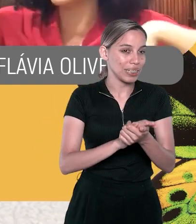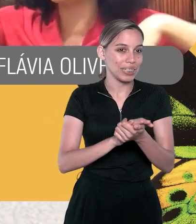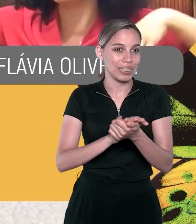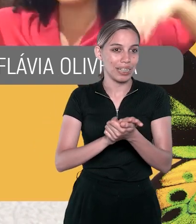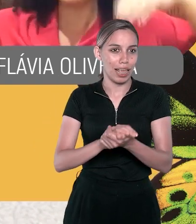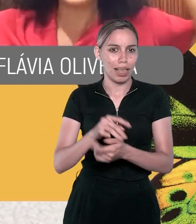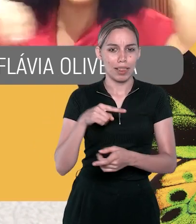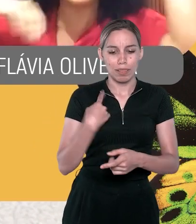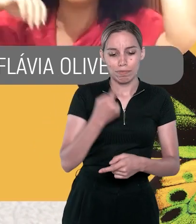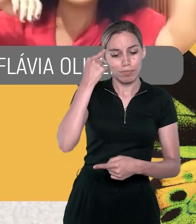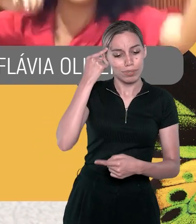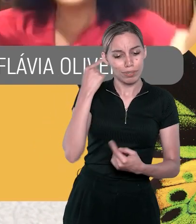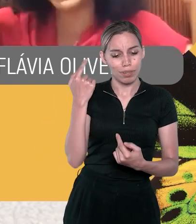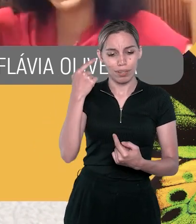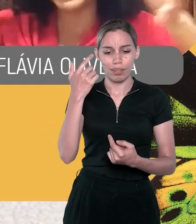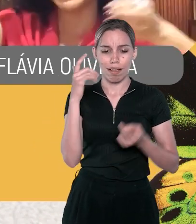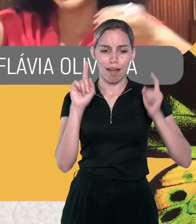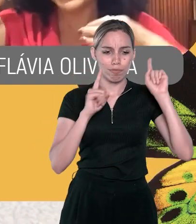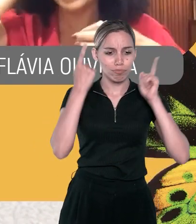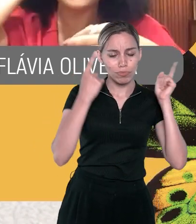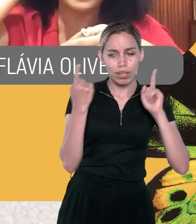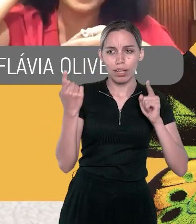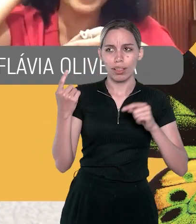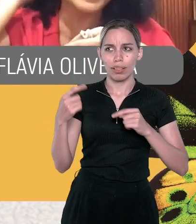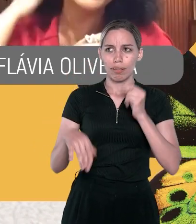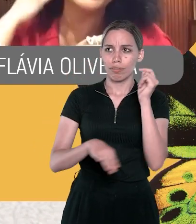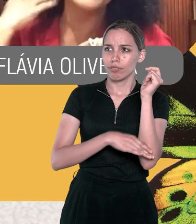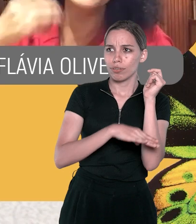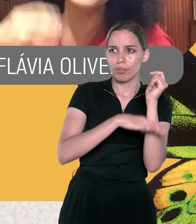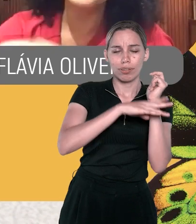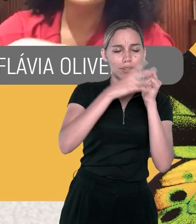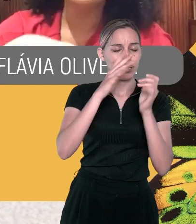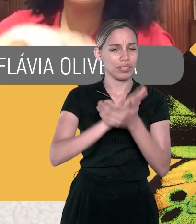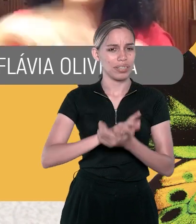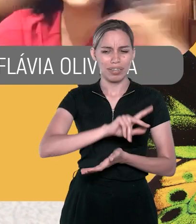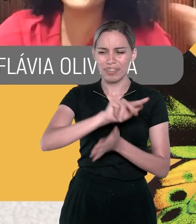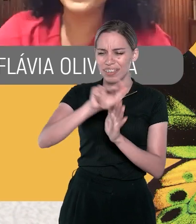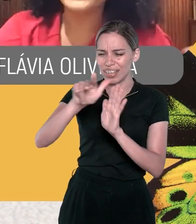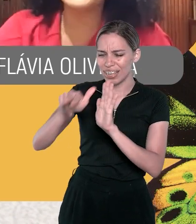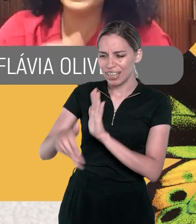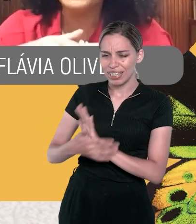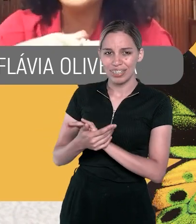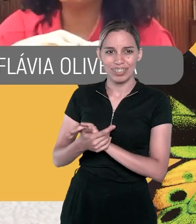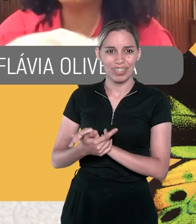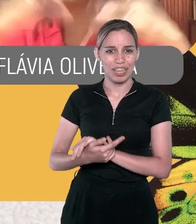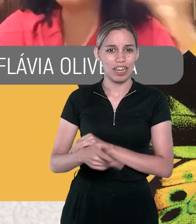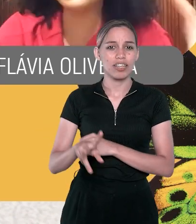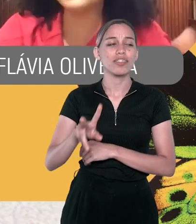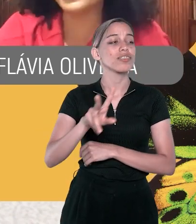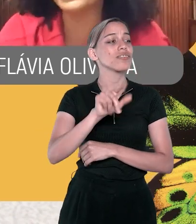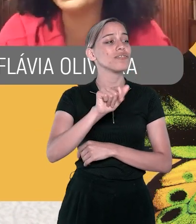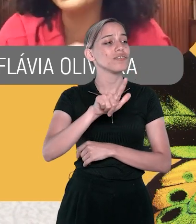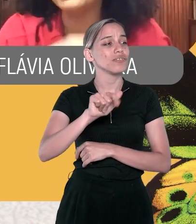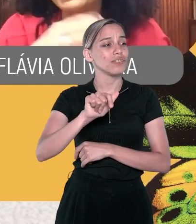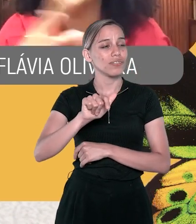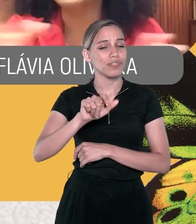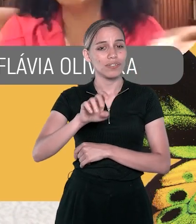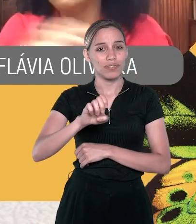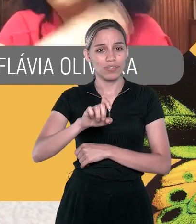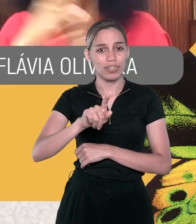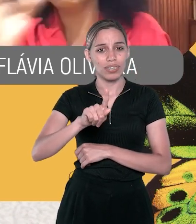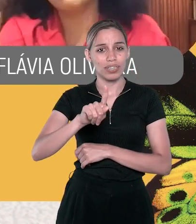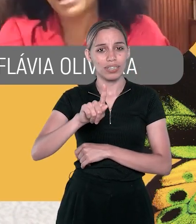no Carnaval, fomos no apartamento da Nara Leão. Vale de Jequitinhonha. Né? Fomos no Vale de